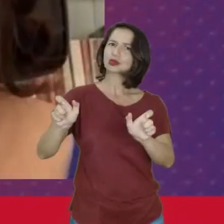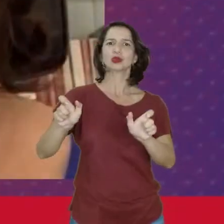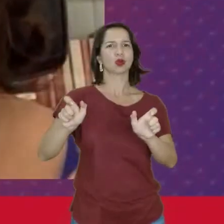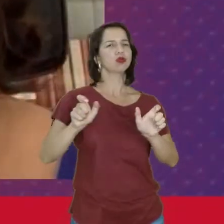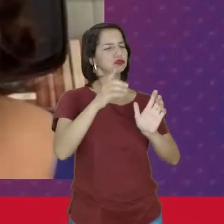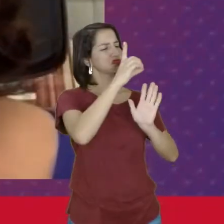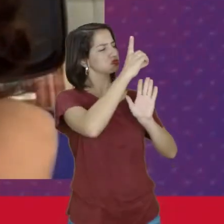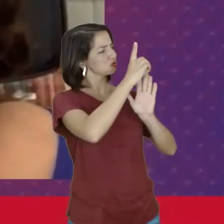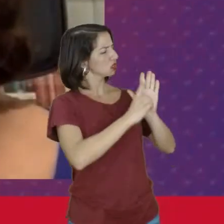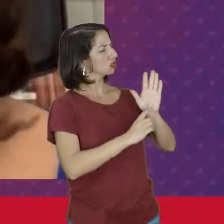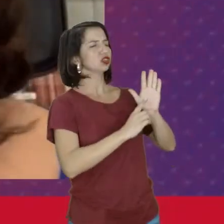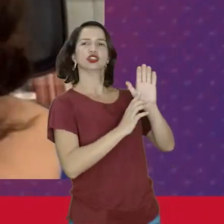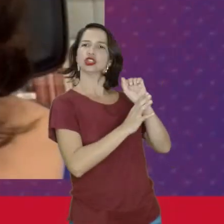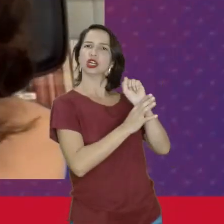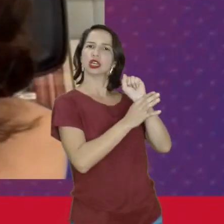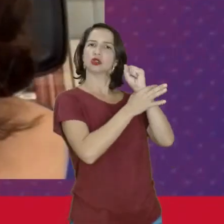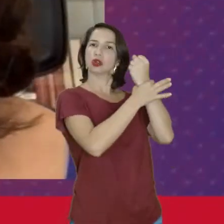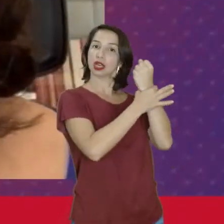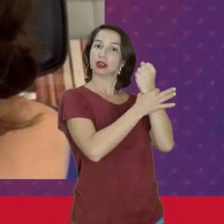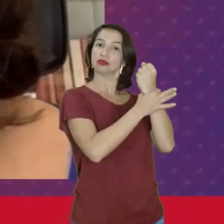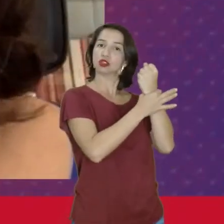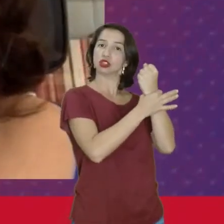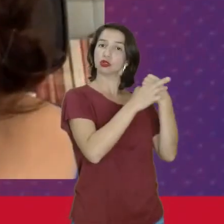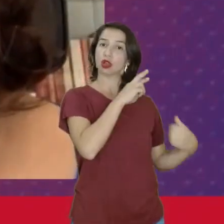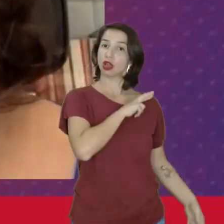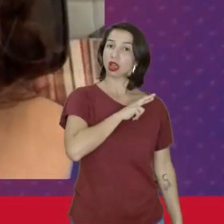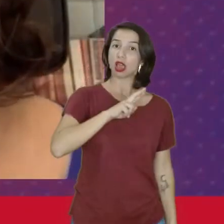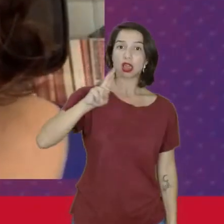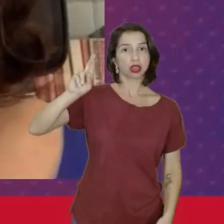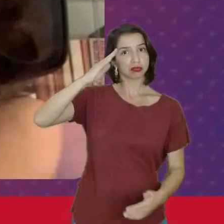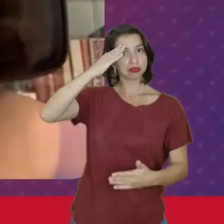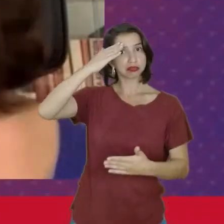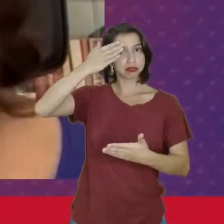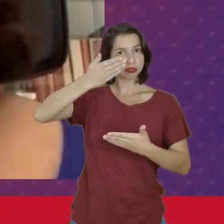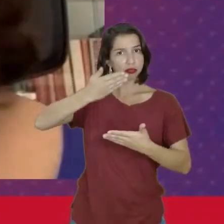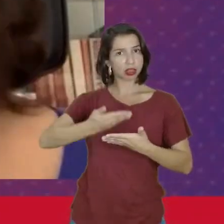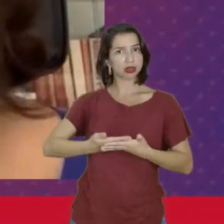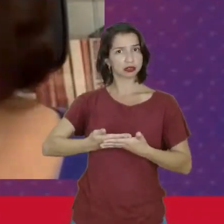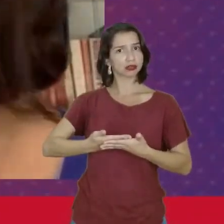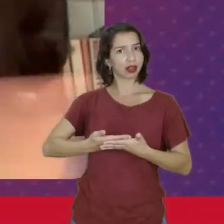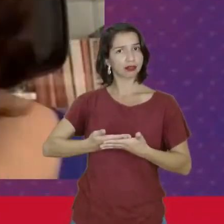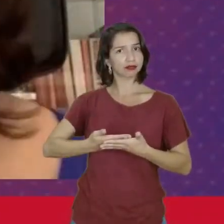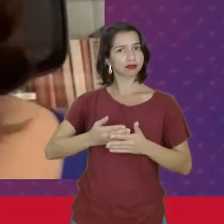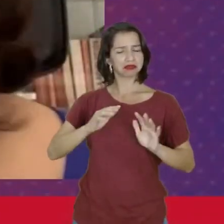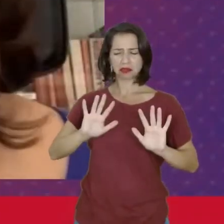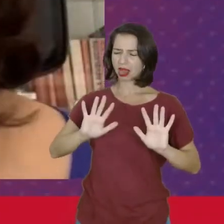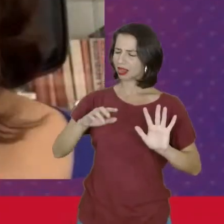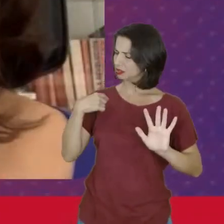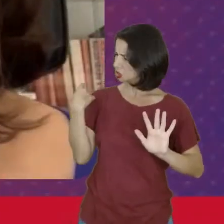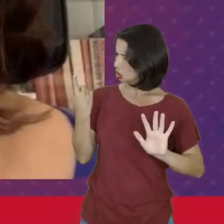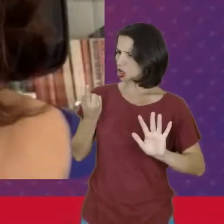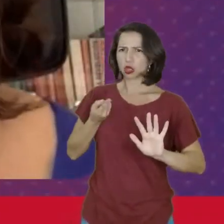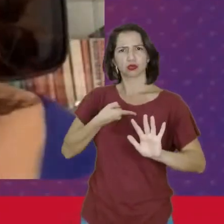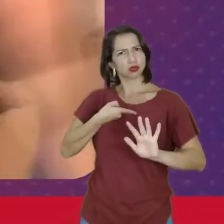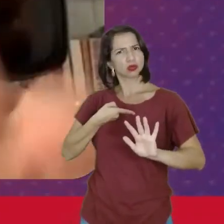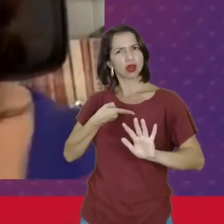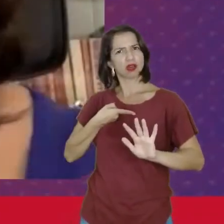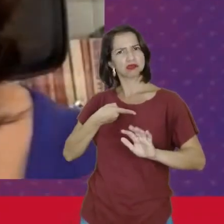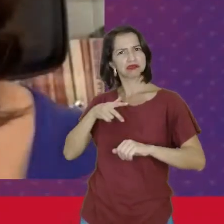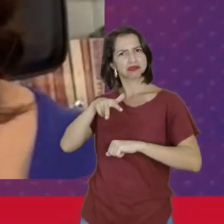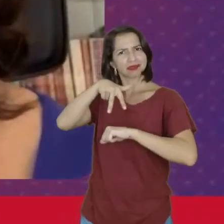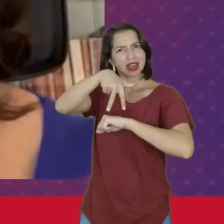em relação às suas convicções religiosas. Mas nós não estamos aqui falando de convicções religiosas.